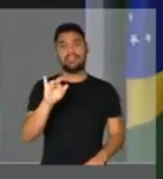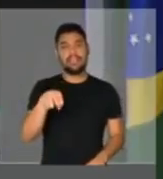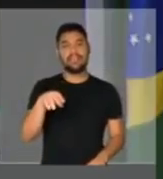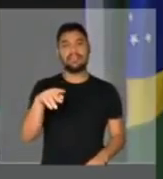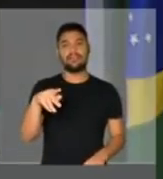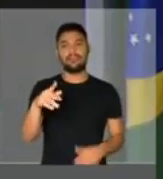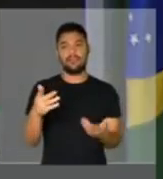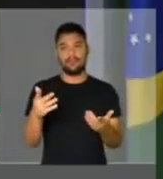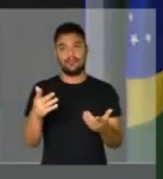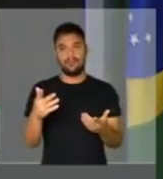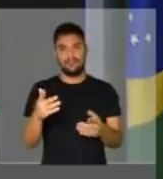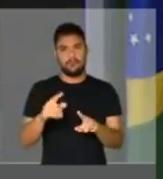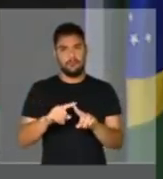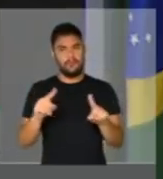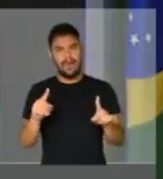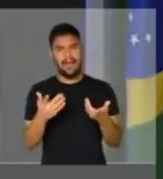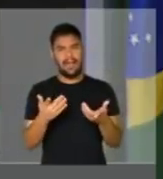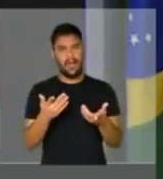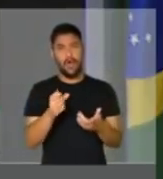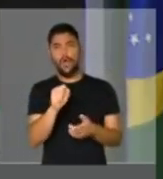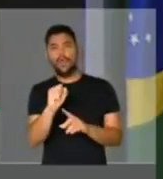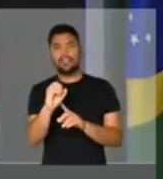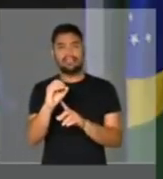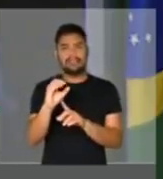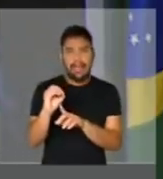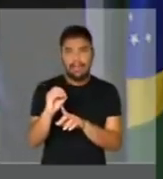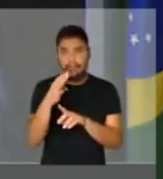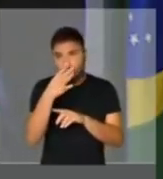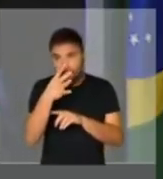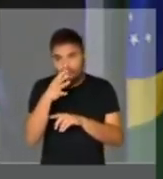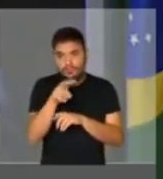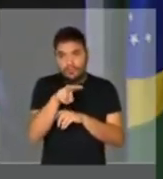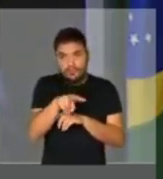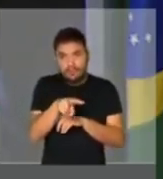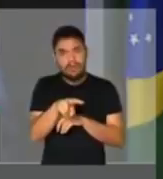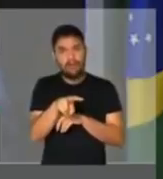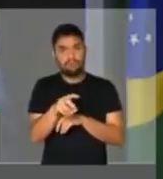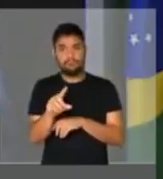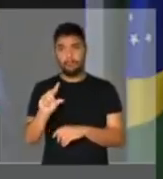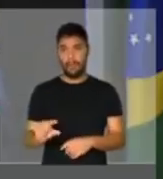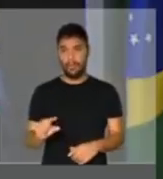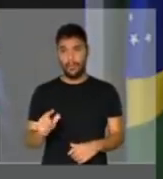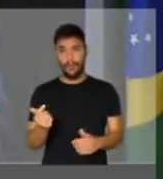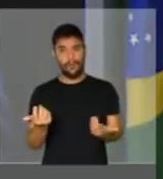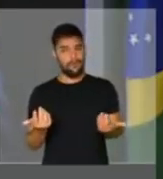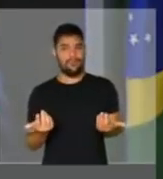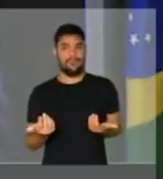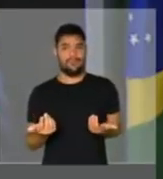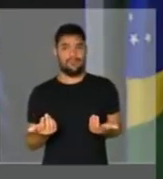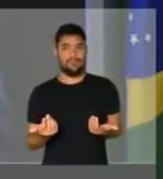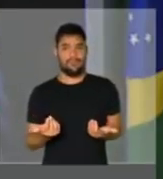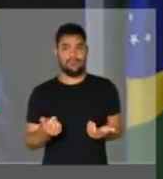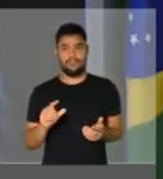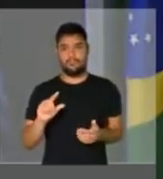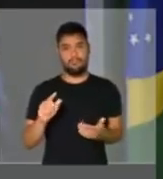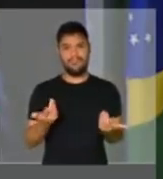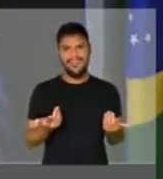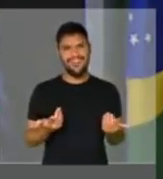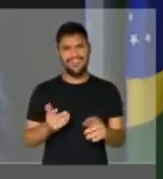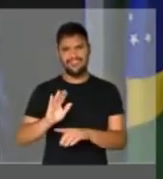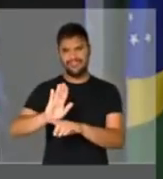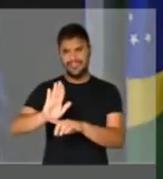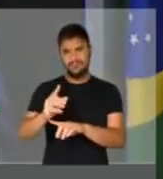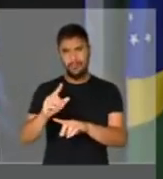80 visualizações. Assim, um quórum menor até do que a gente encontra aqui no plenário da casa num dia comum.